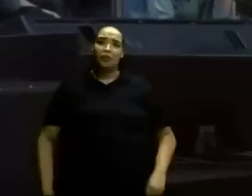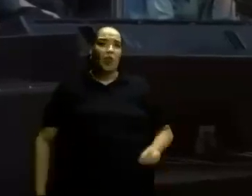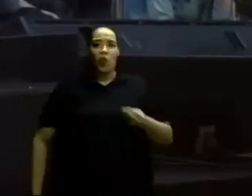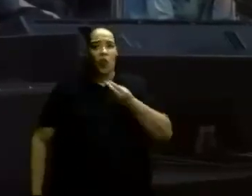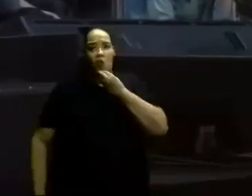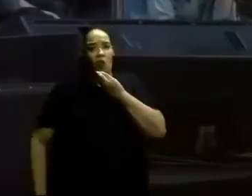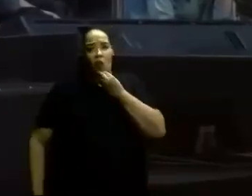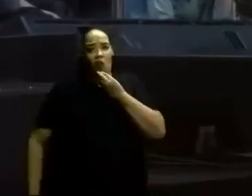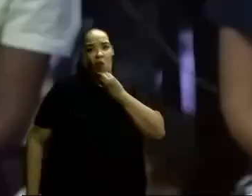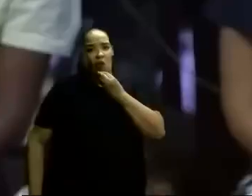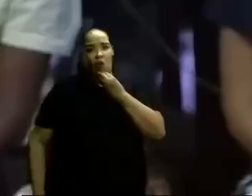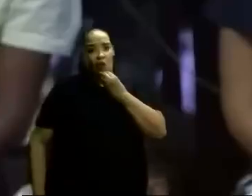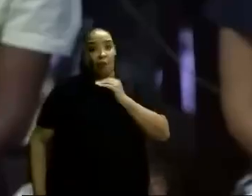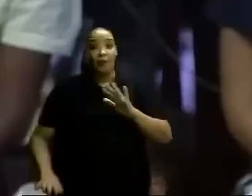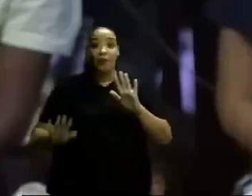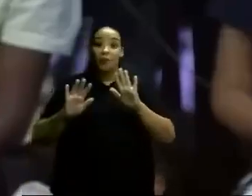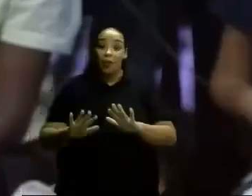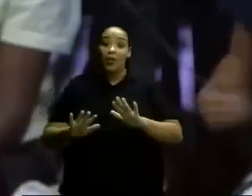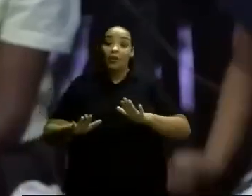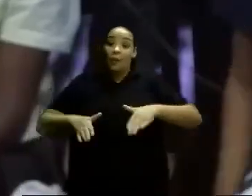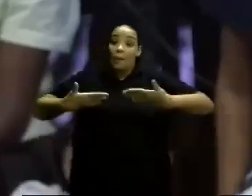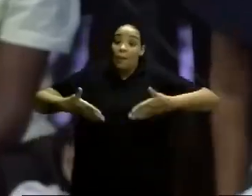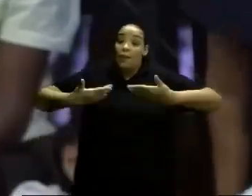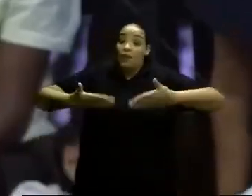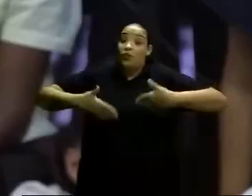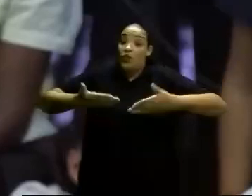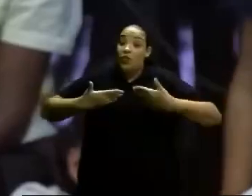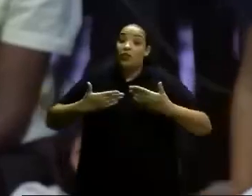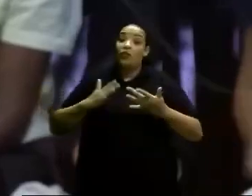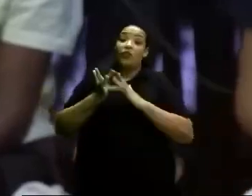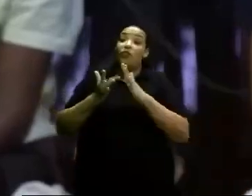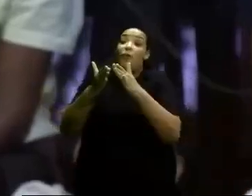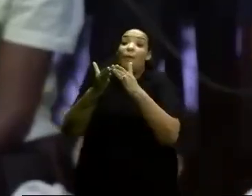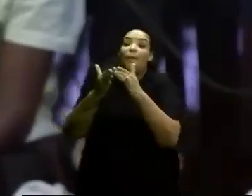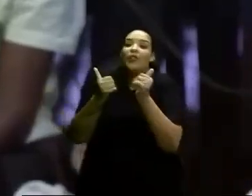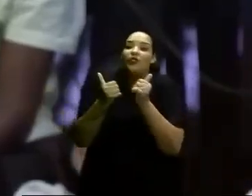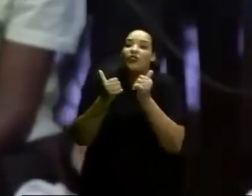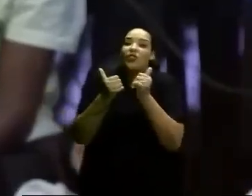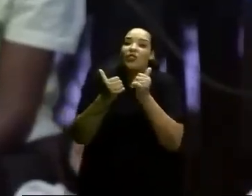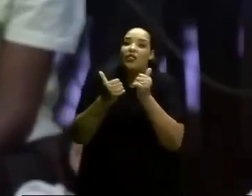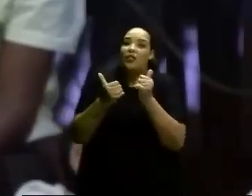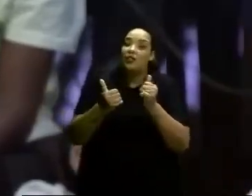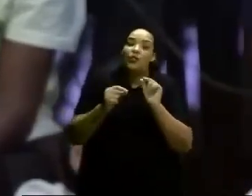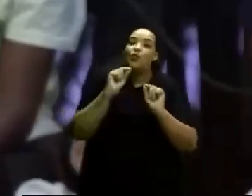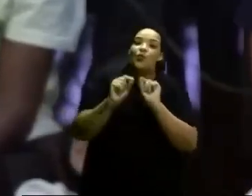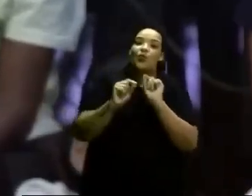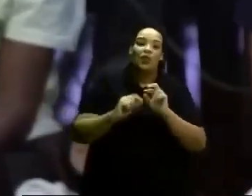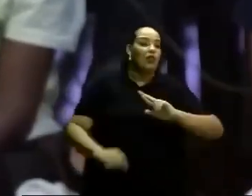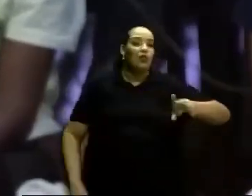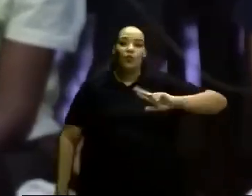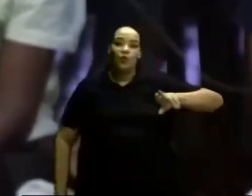óbvio até, só que a motivação que leva ele a pedir para dizer que tem sede, não